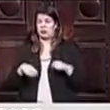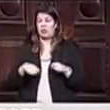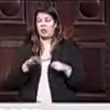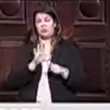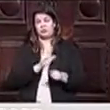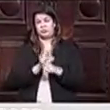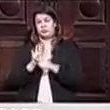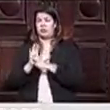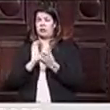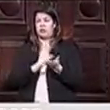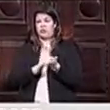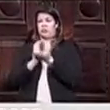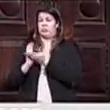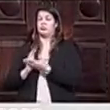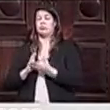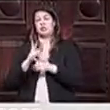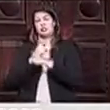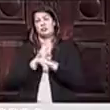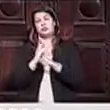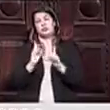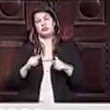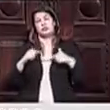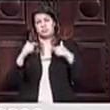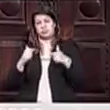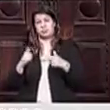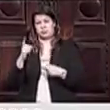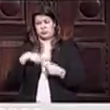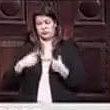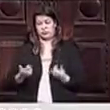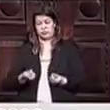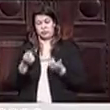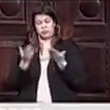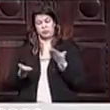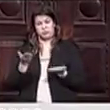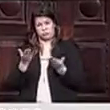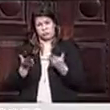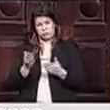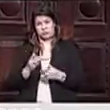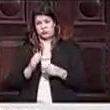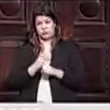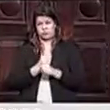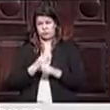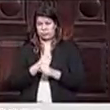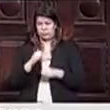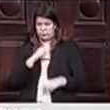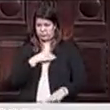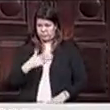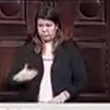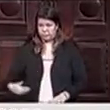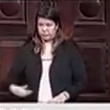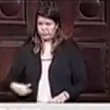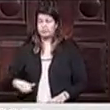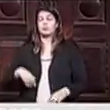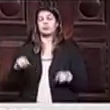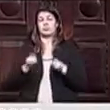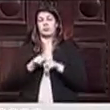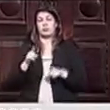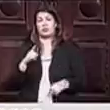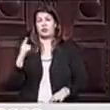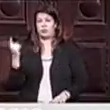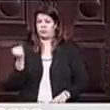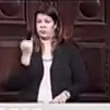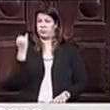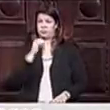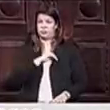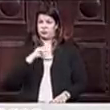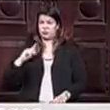cota à parte na busca e na contribuição com o equilíbrio fiscal das contas públicas. É importante que o Tribunal de Justiça, o Ministério Público,